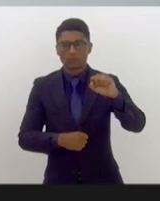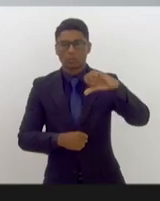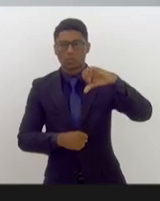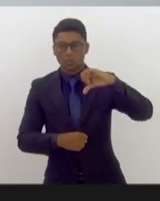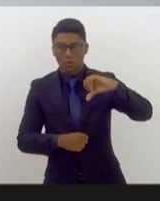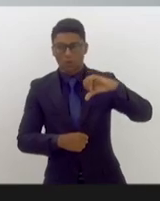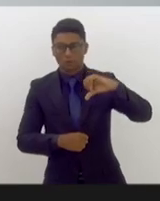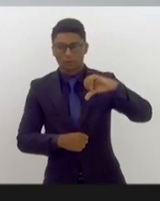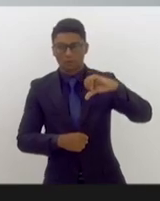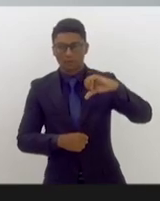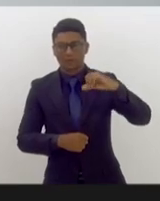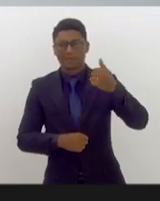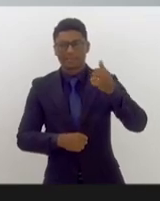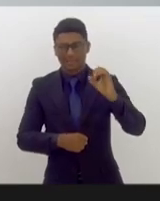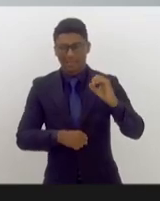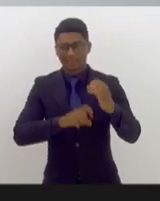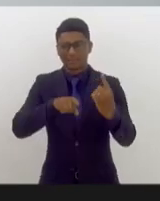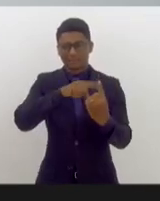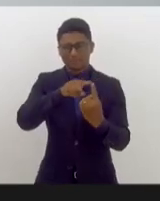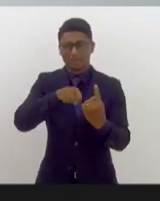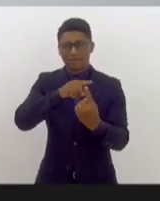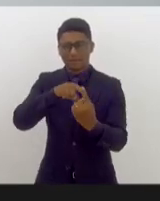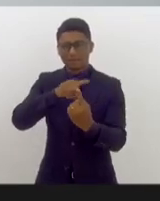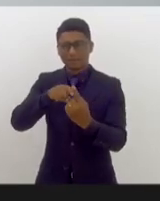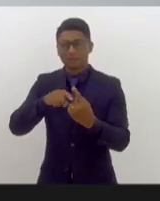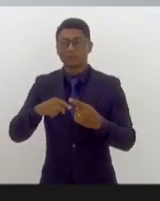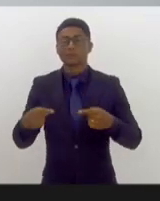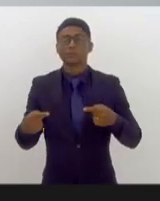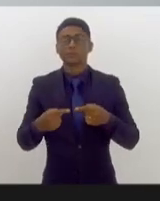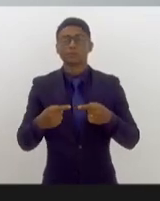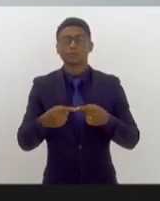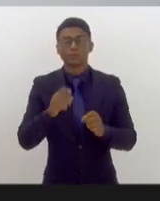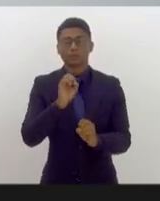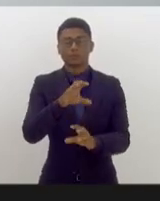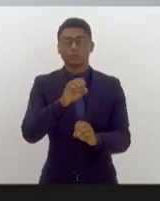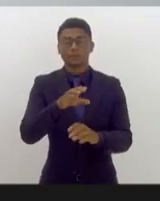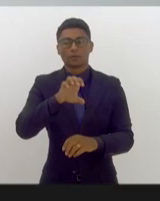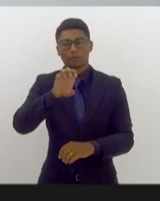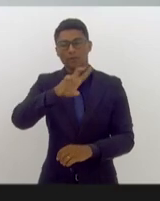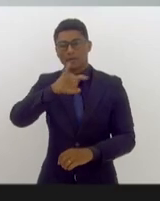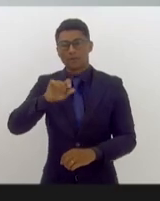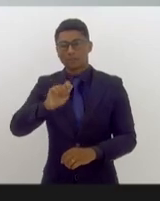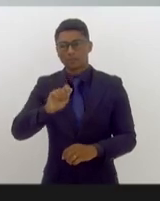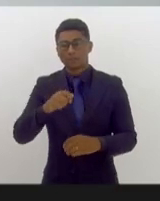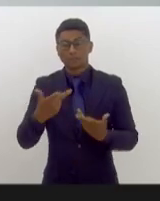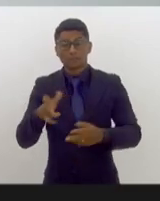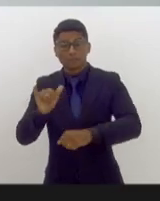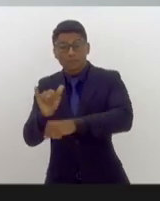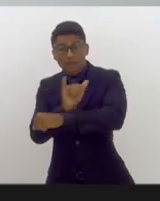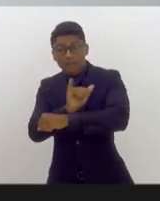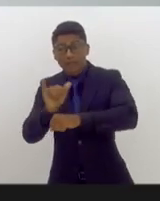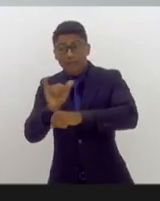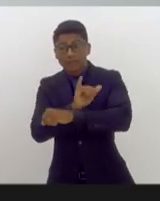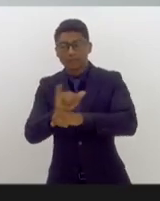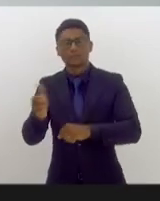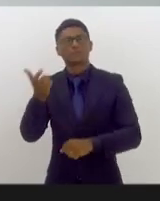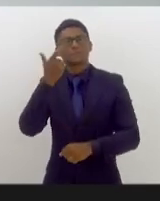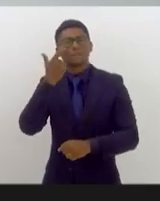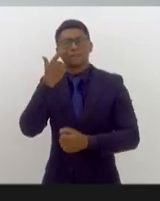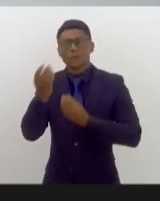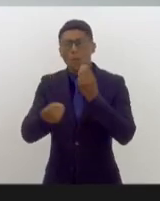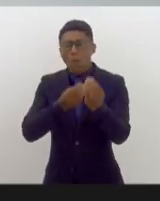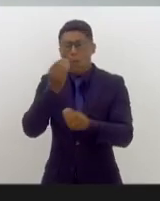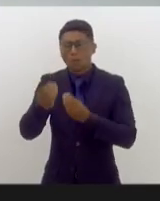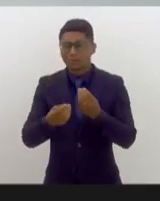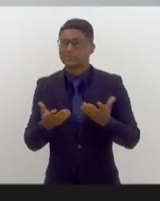jovens e adultos, no que diz respeito às estratégias para enfrentar essa dificuldade. E uma